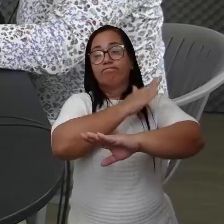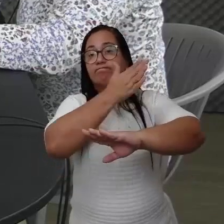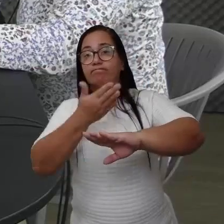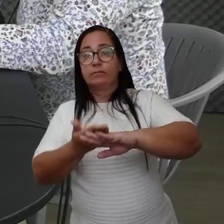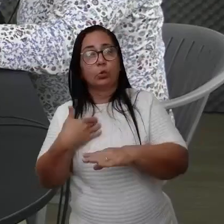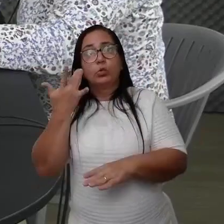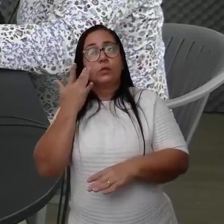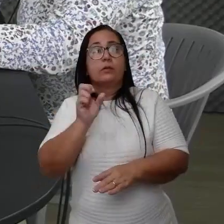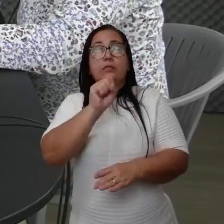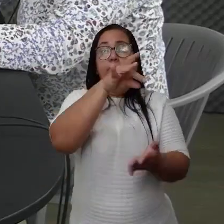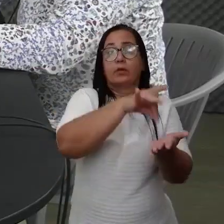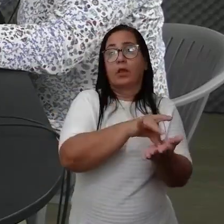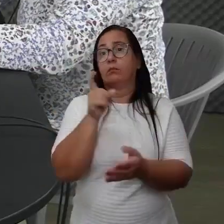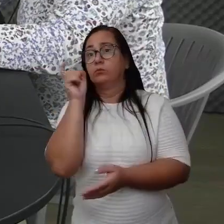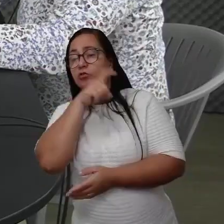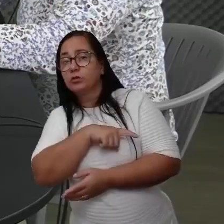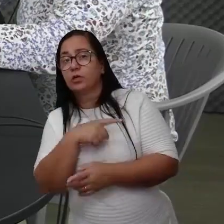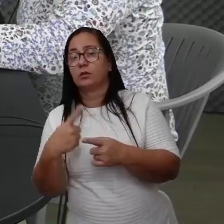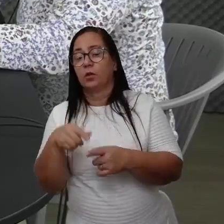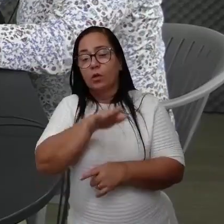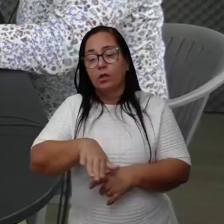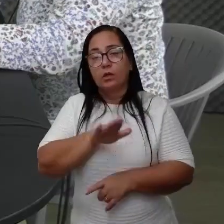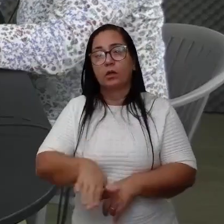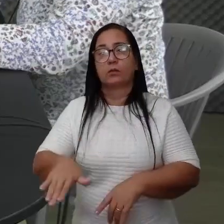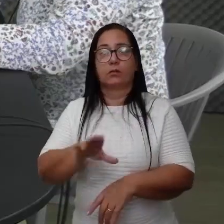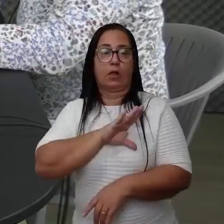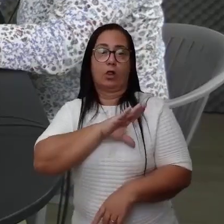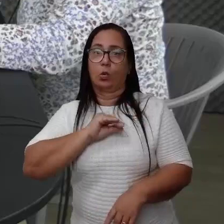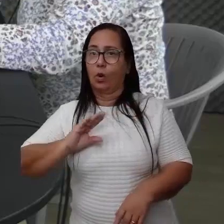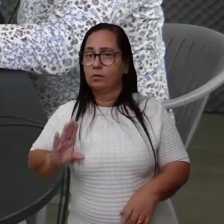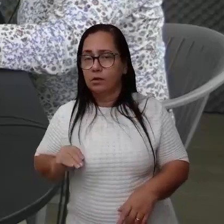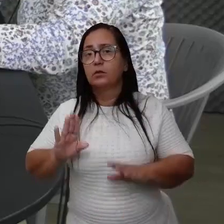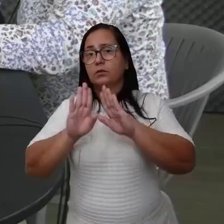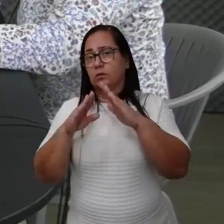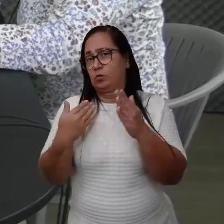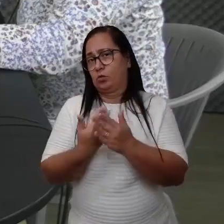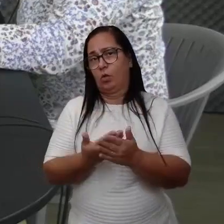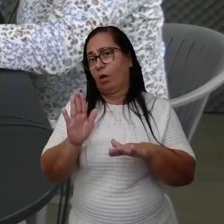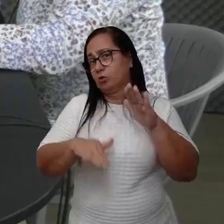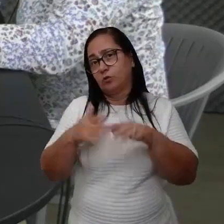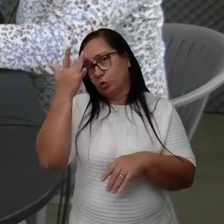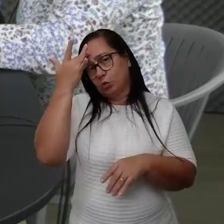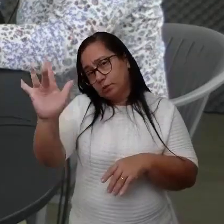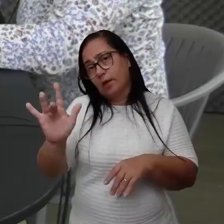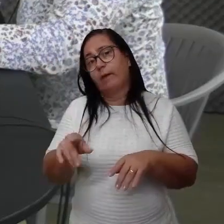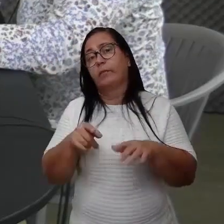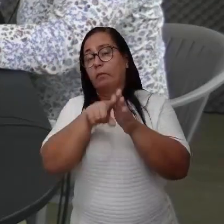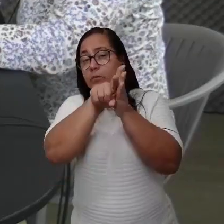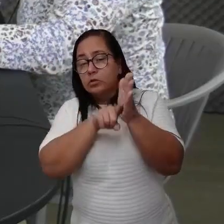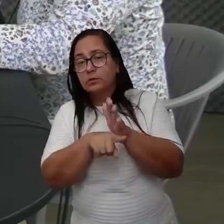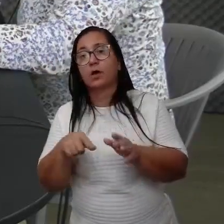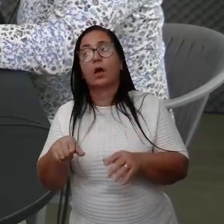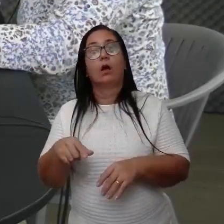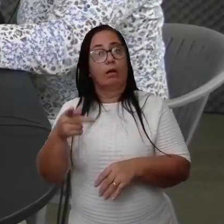acaba não sabendo. Não são só as crianças e adolescentes das escolas que muitas vezes não sabem checar. Pessoas